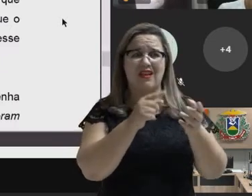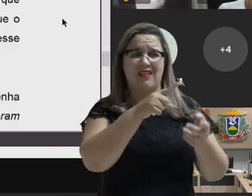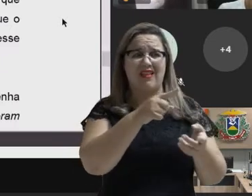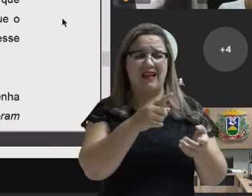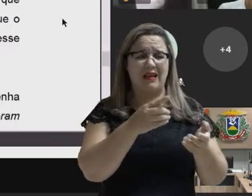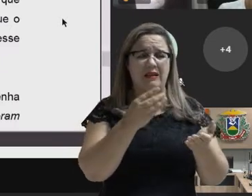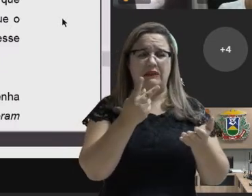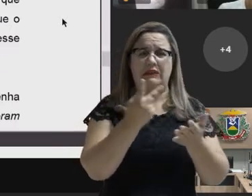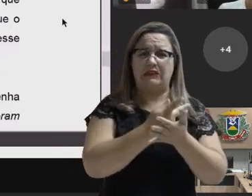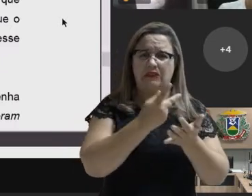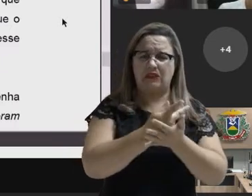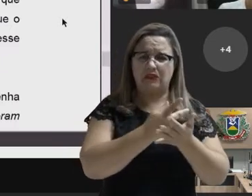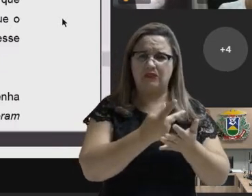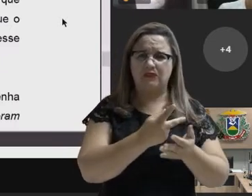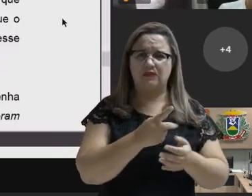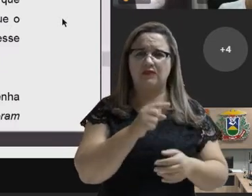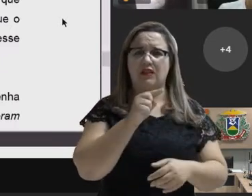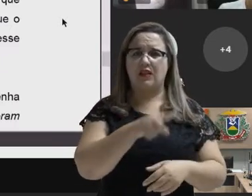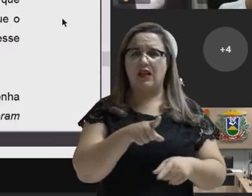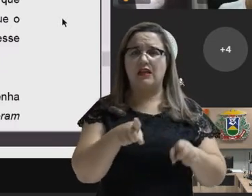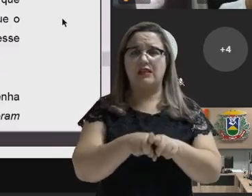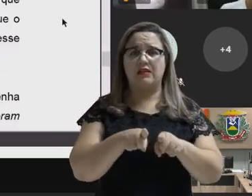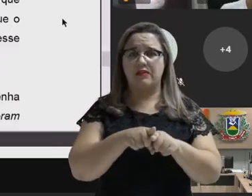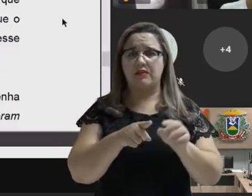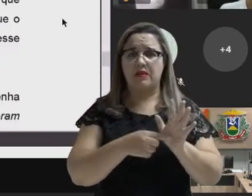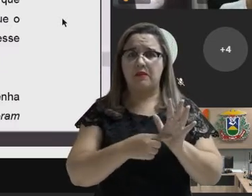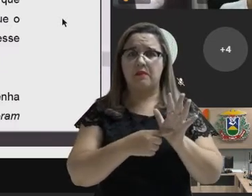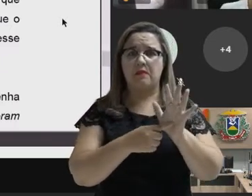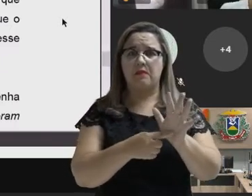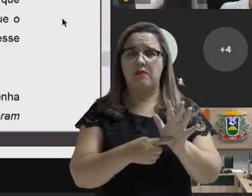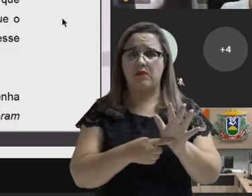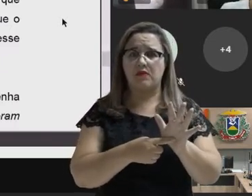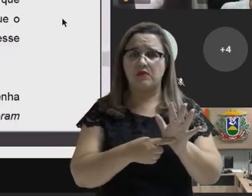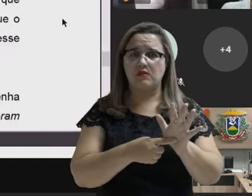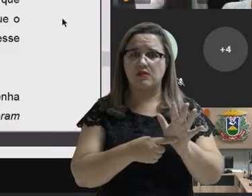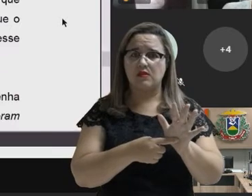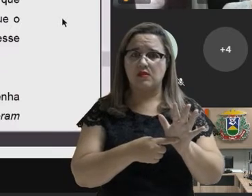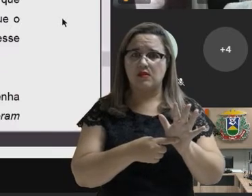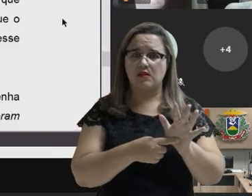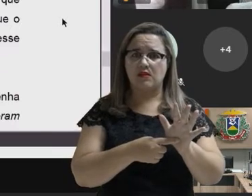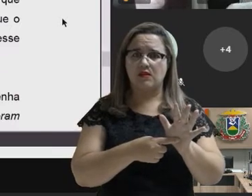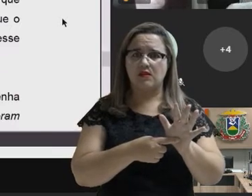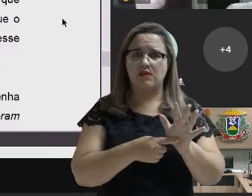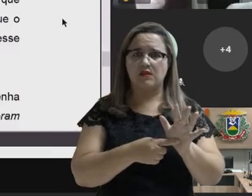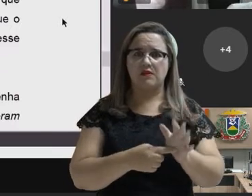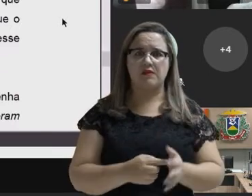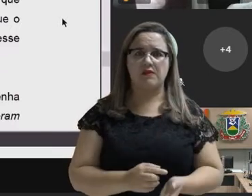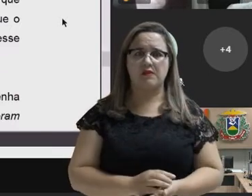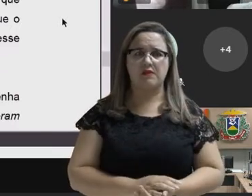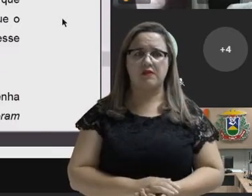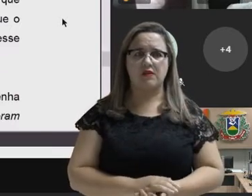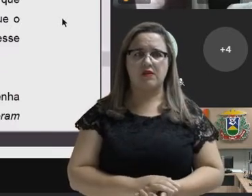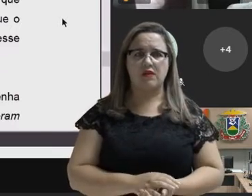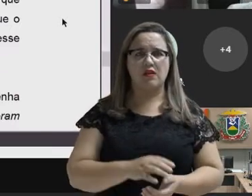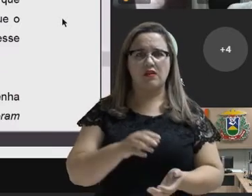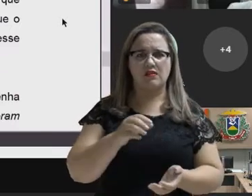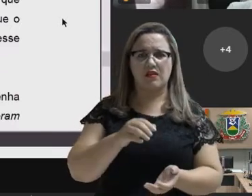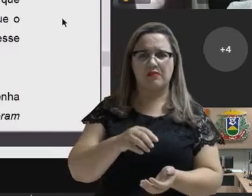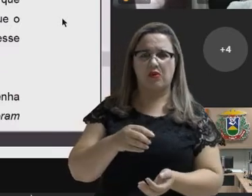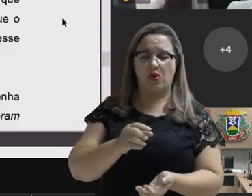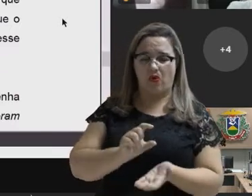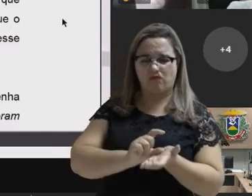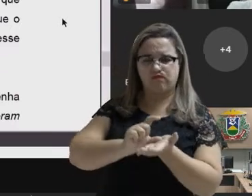conforme o artigo tal. Por outro lado, bem ao contrário do que aduziu o representante ministerial do primeiro grau, não há que se falar que o montante de 12 mil é